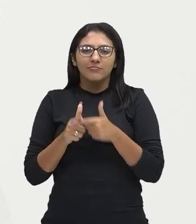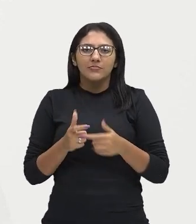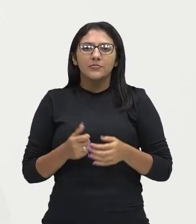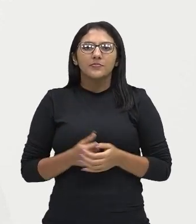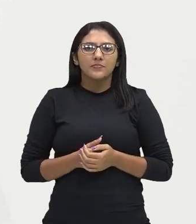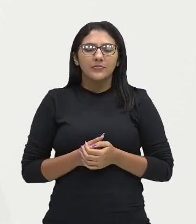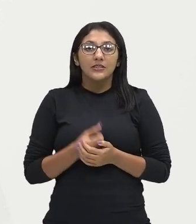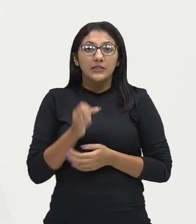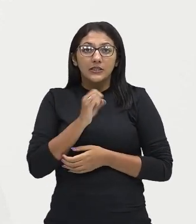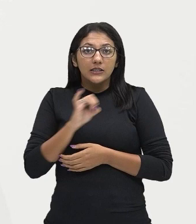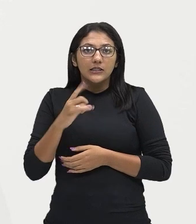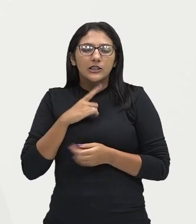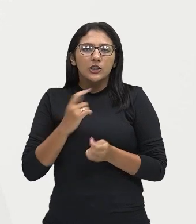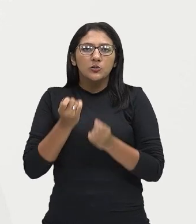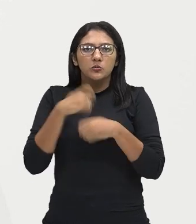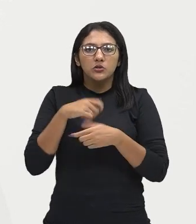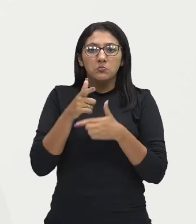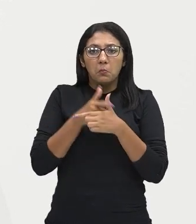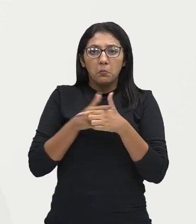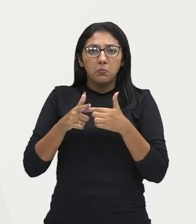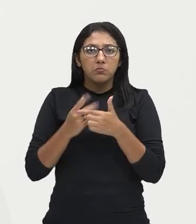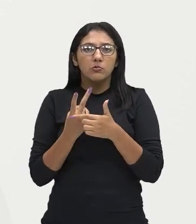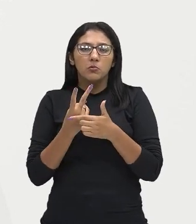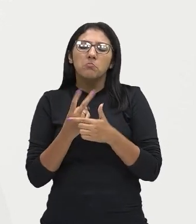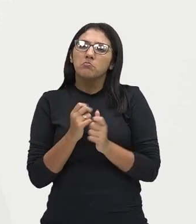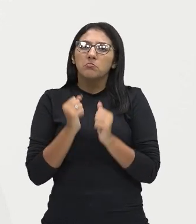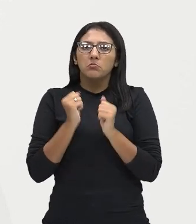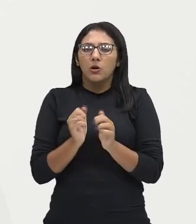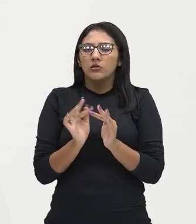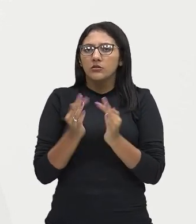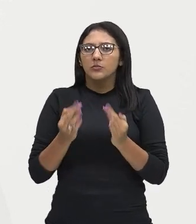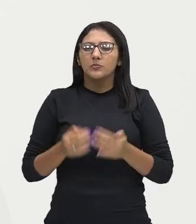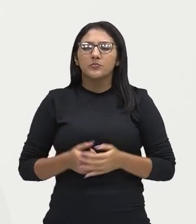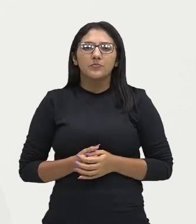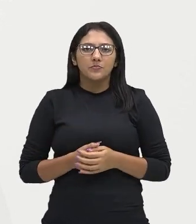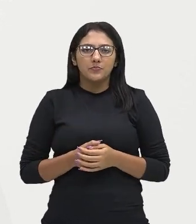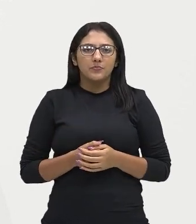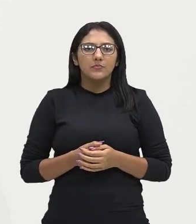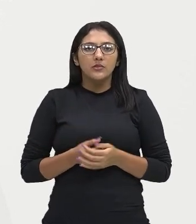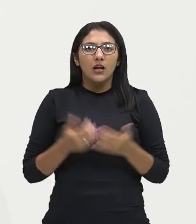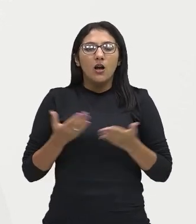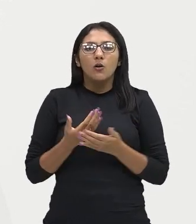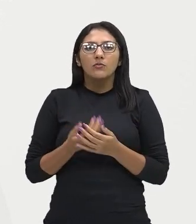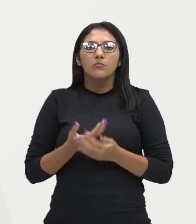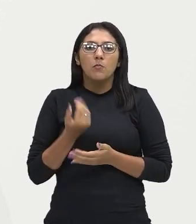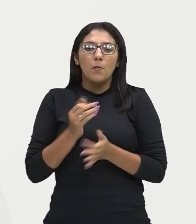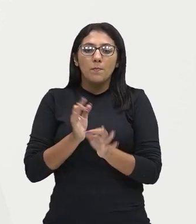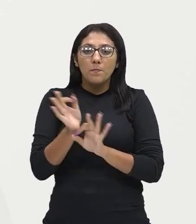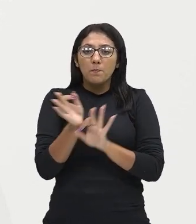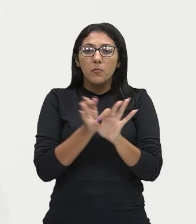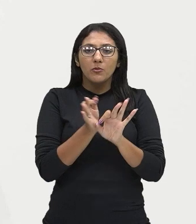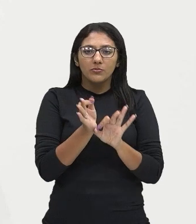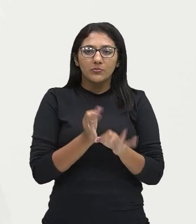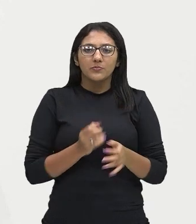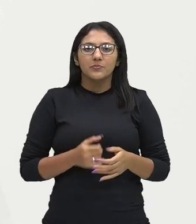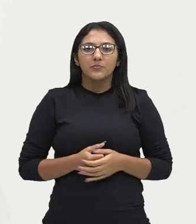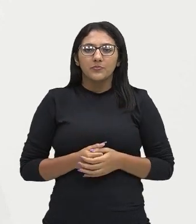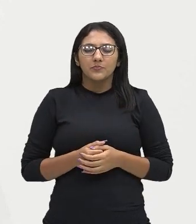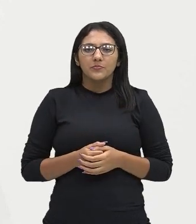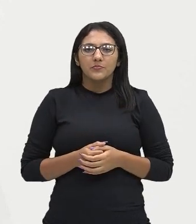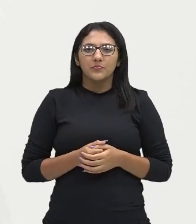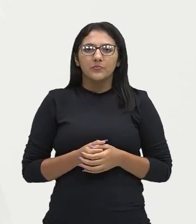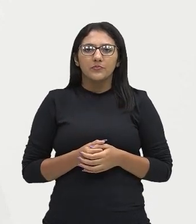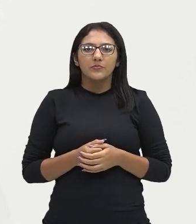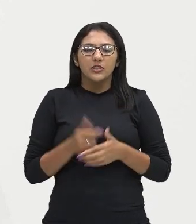E toda vez que for possível simplificar, nós devemos simplificar. Vamos, então, dividir o numerador por 10